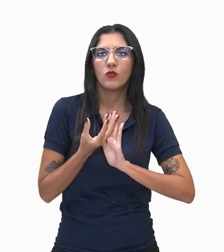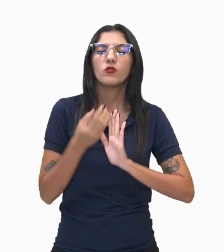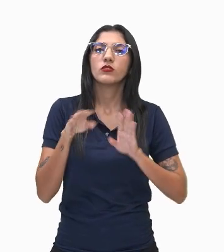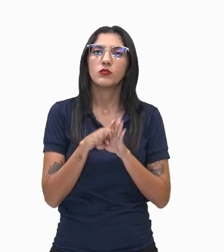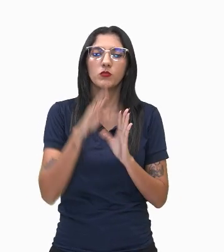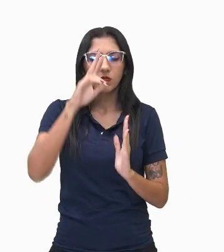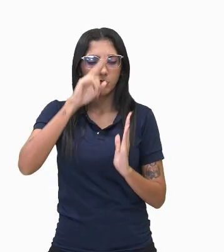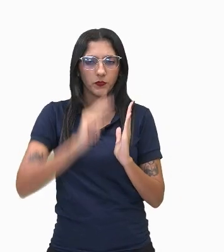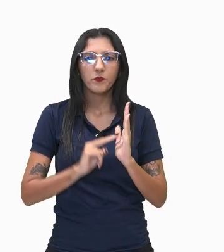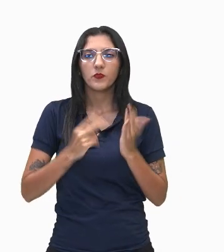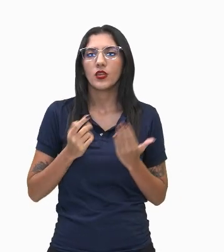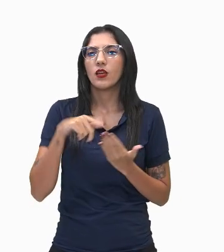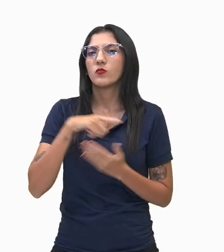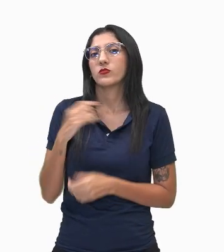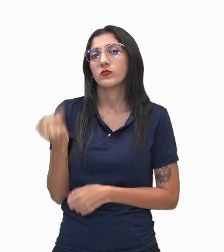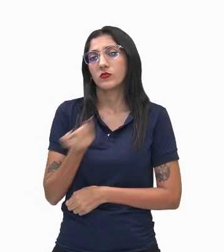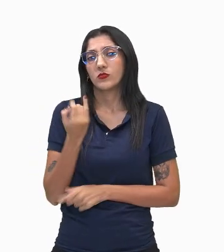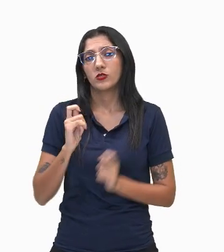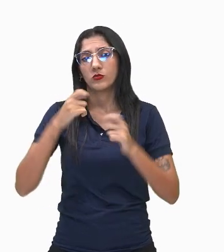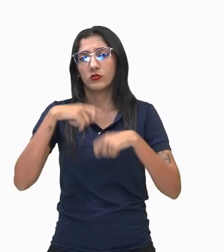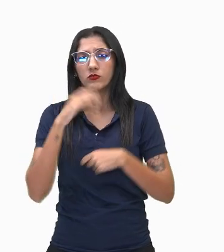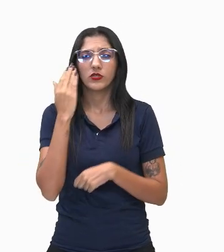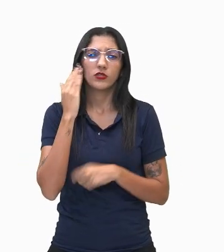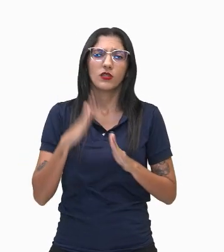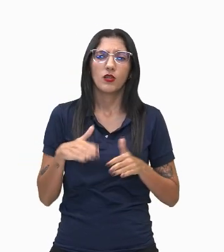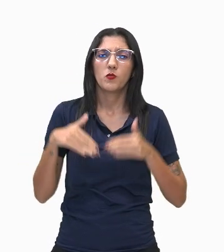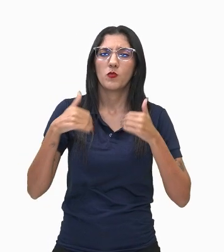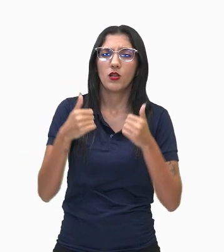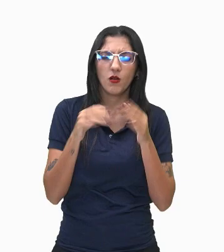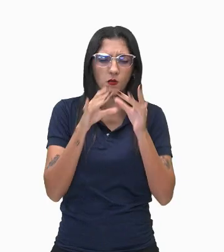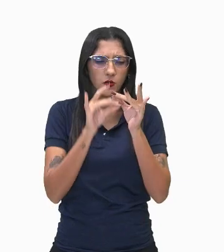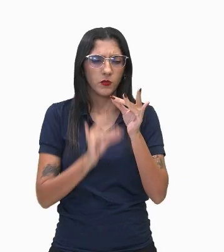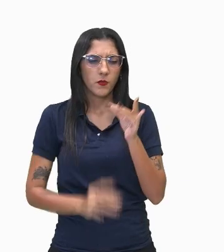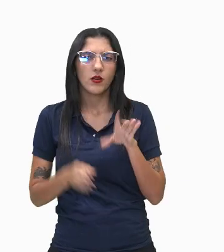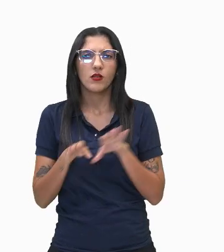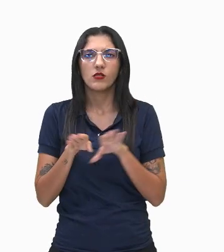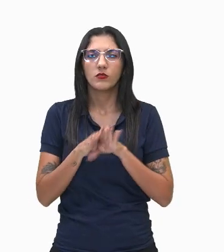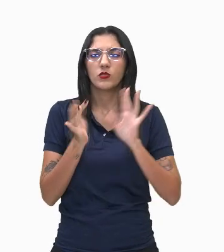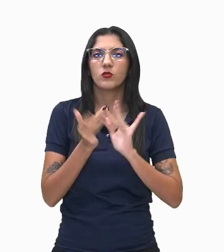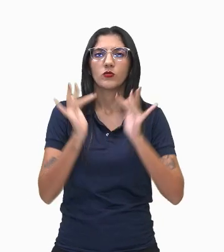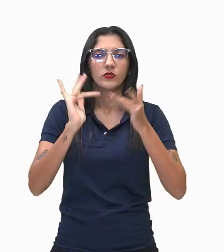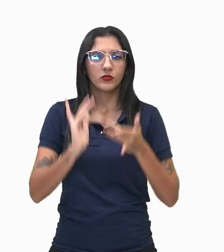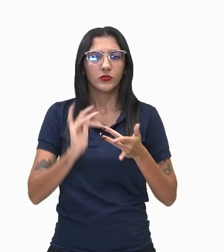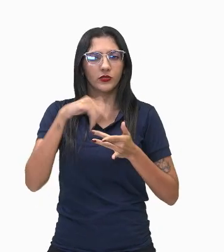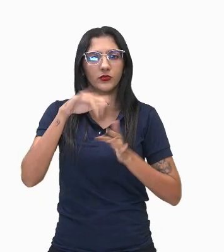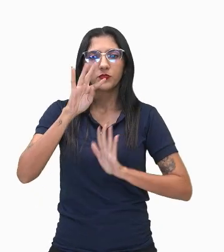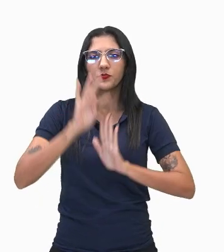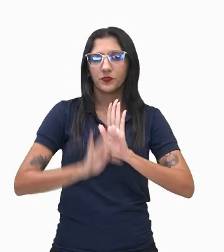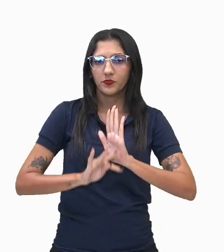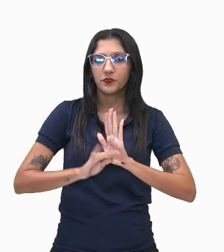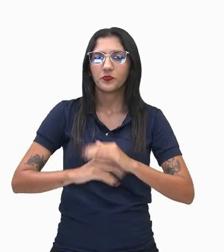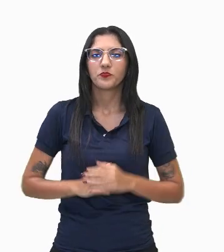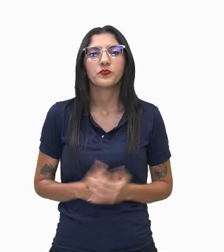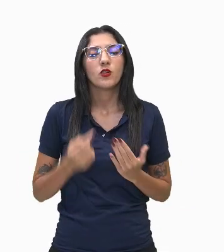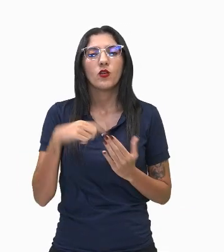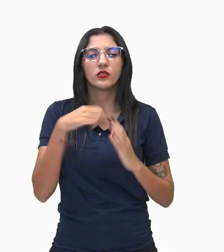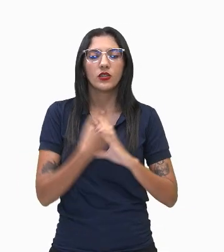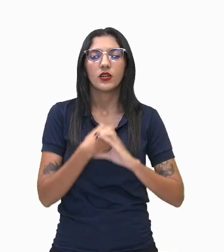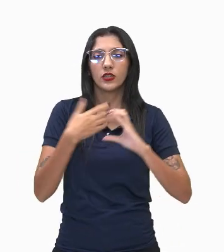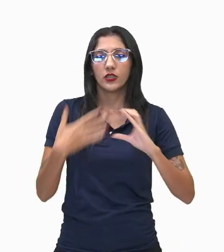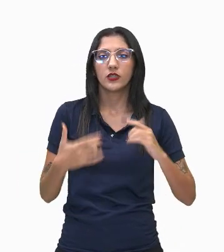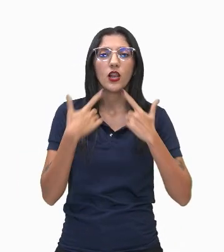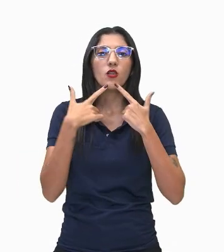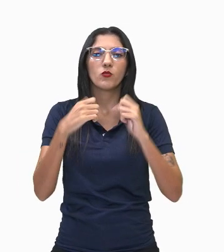fundamental para uma compreensão mais profunda e contextualizada. As marcas linguísticas